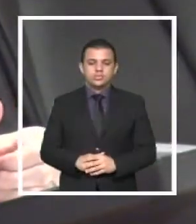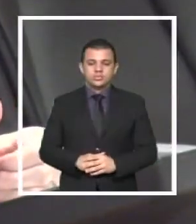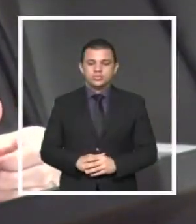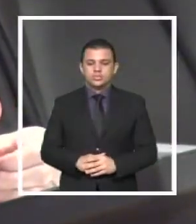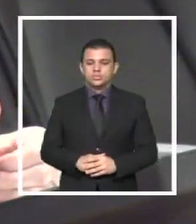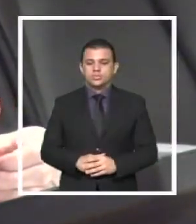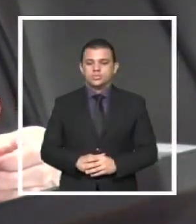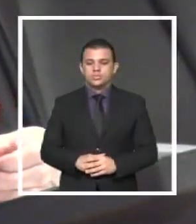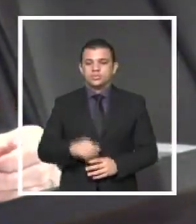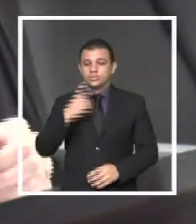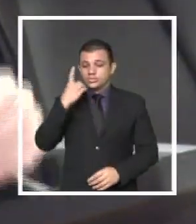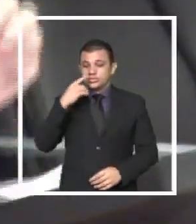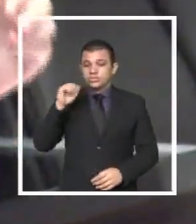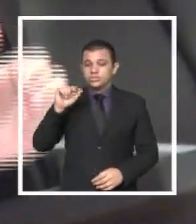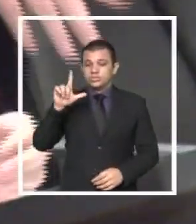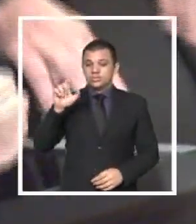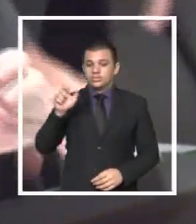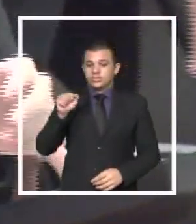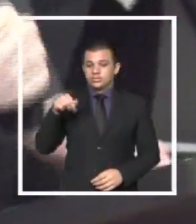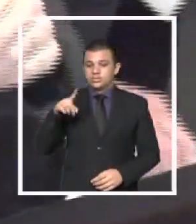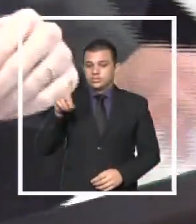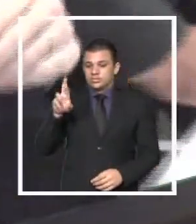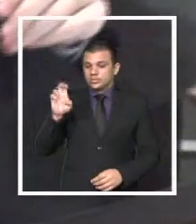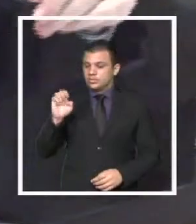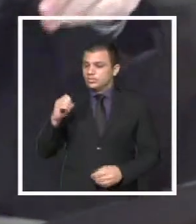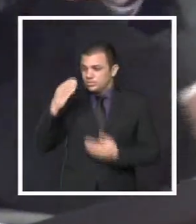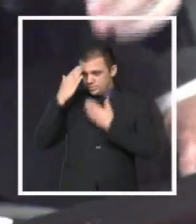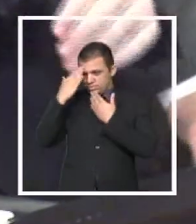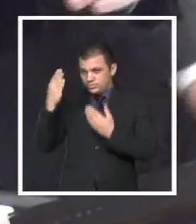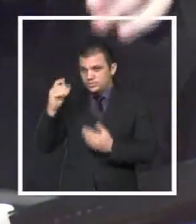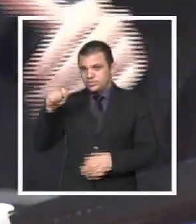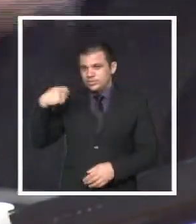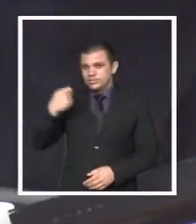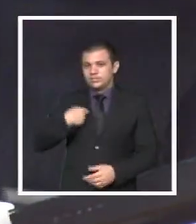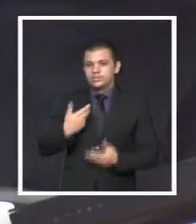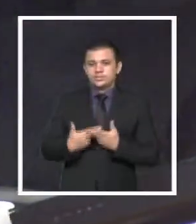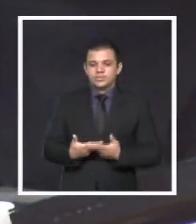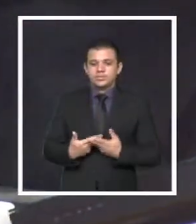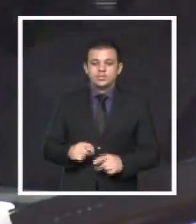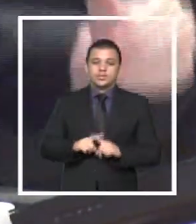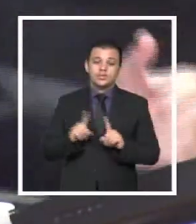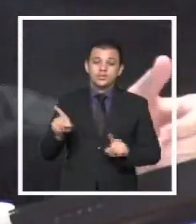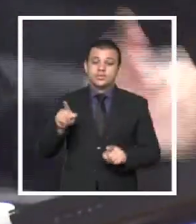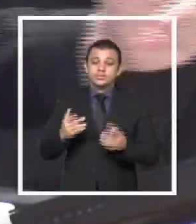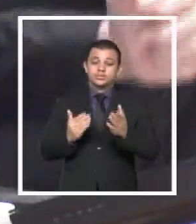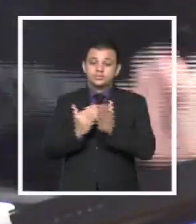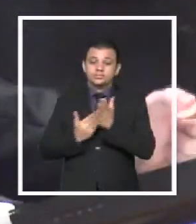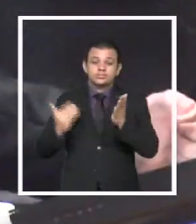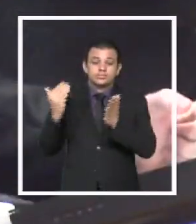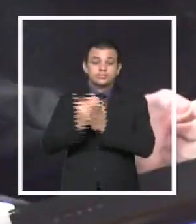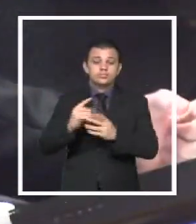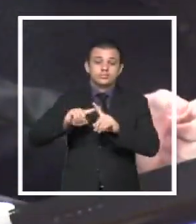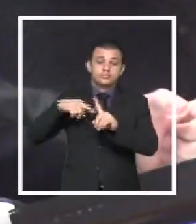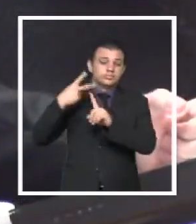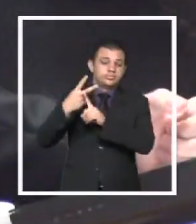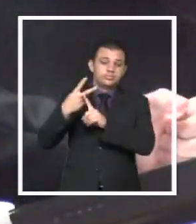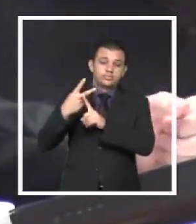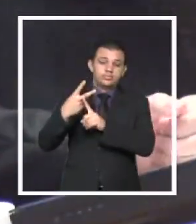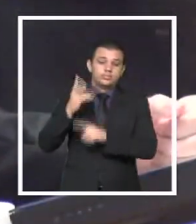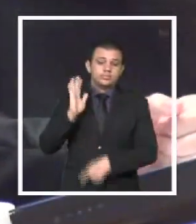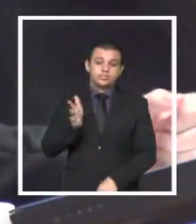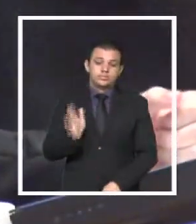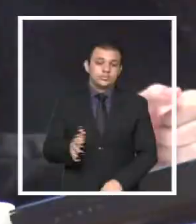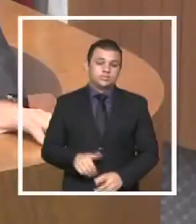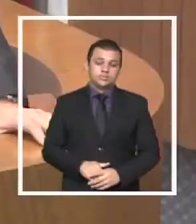obrigado por me chamar de tolerante, mas você já ultrapassou o dobro do seu tempo. Então, para concluir, por favor, muito obrigado.